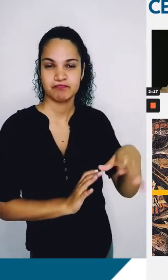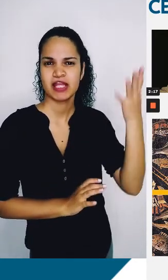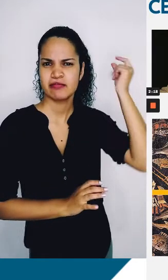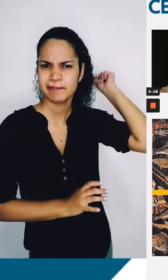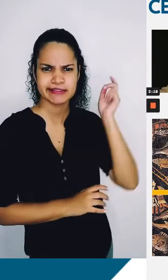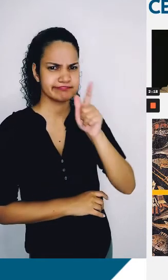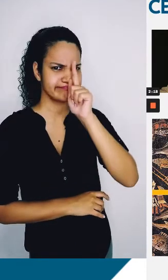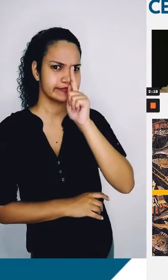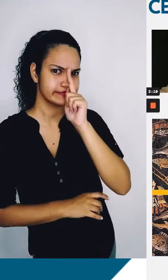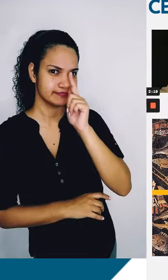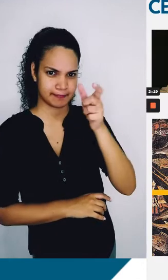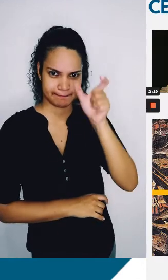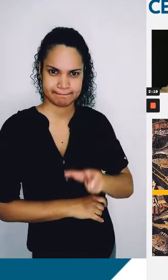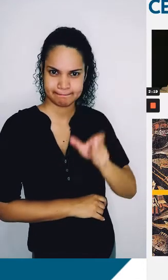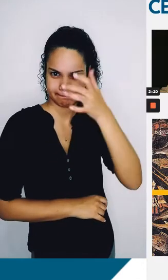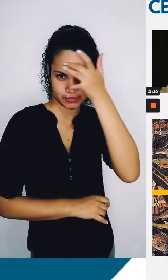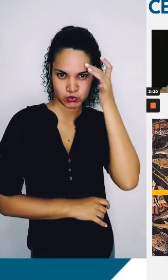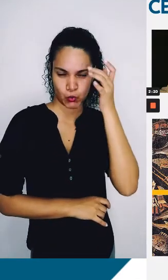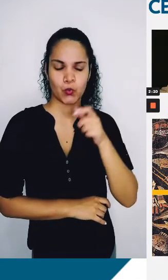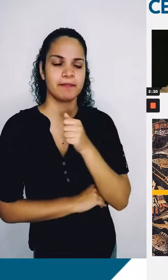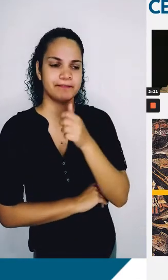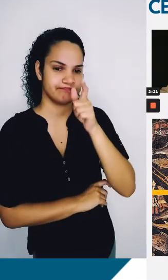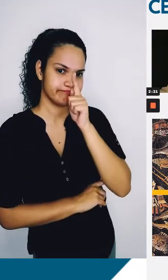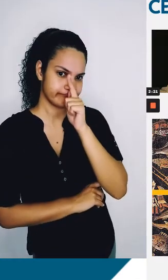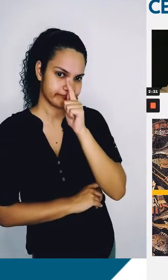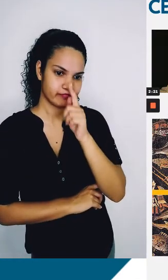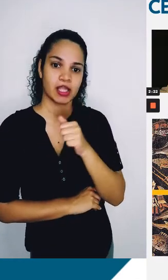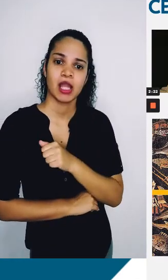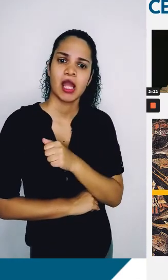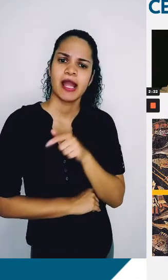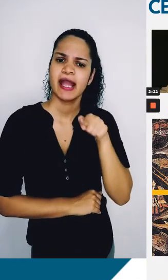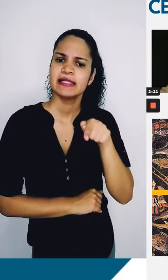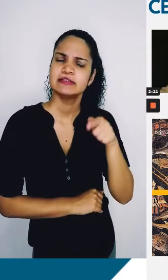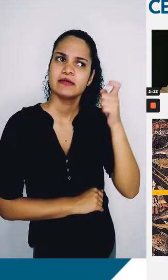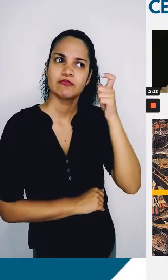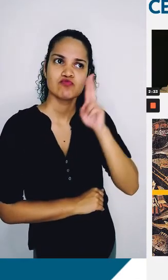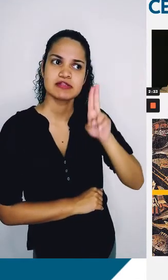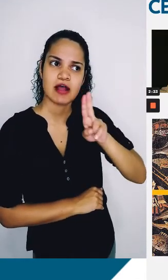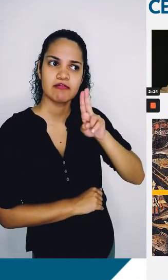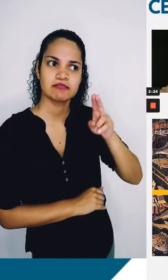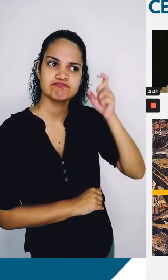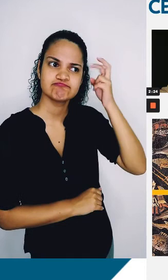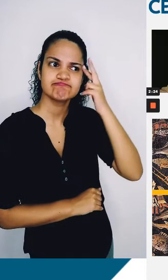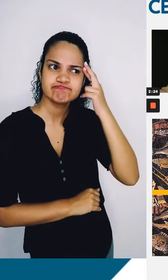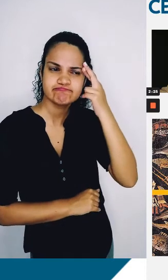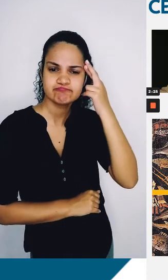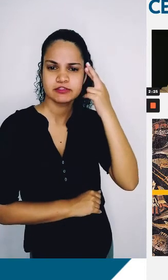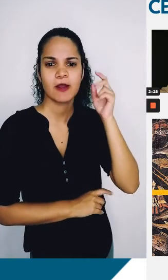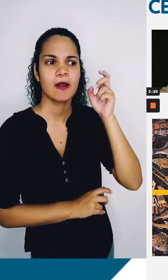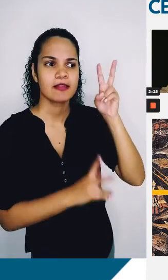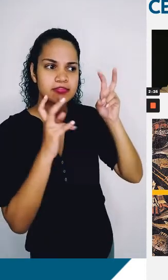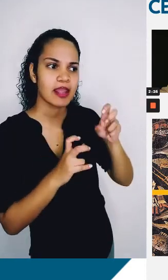gregos, esses gregos usavam o trabalho, o seu trabalho reflexivo,